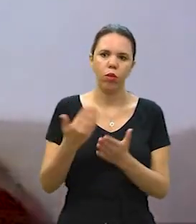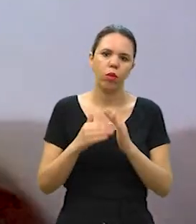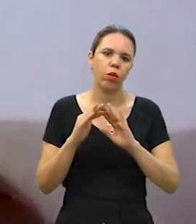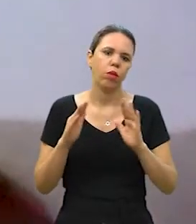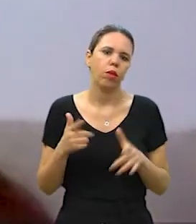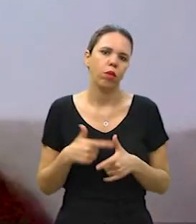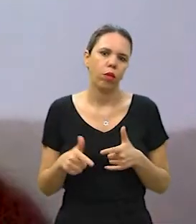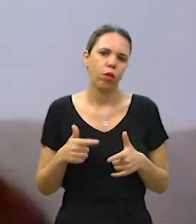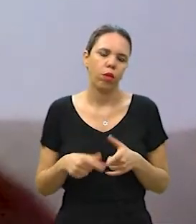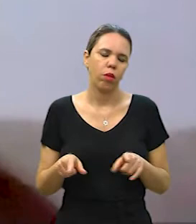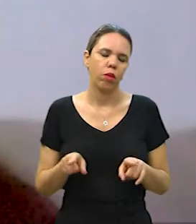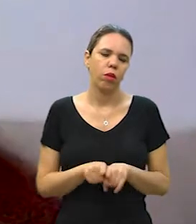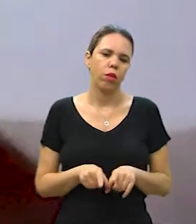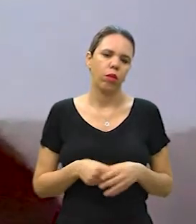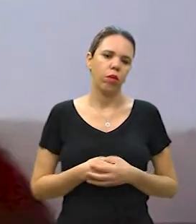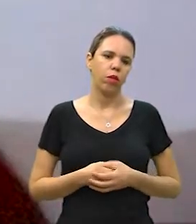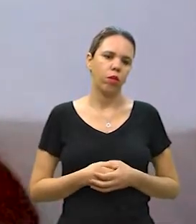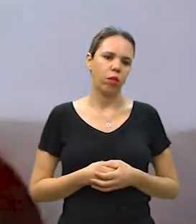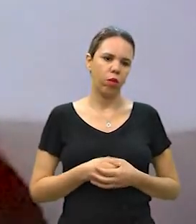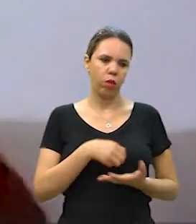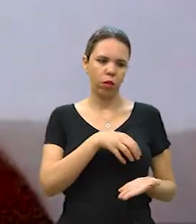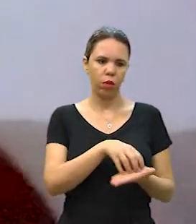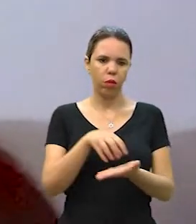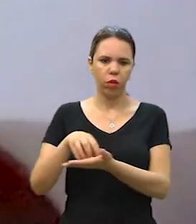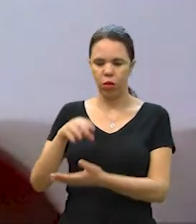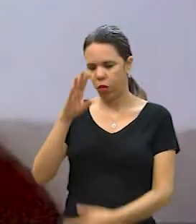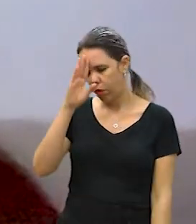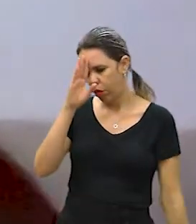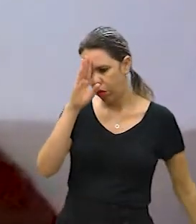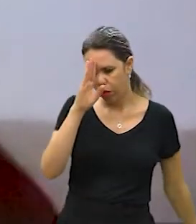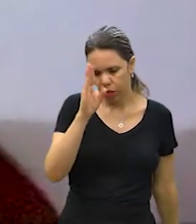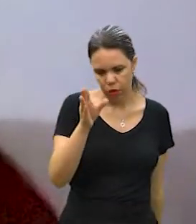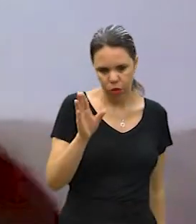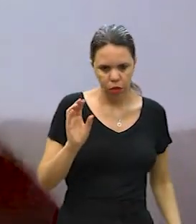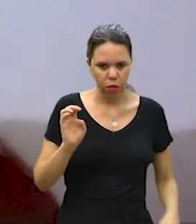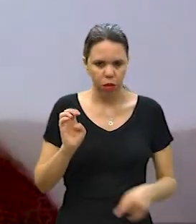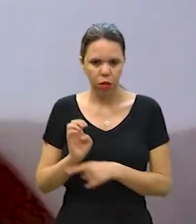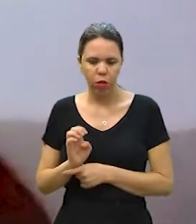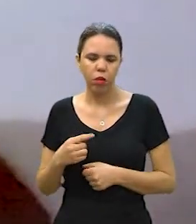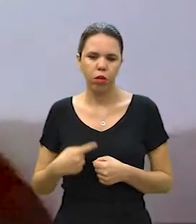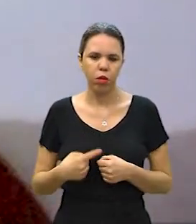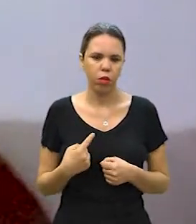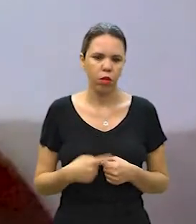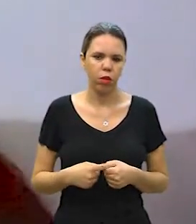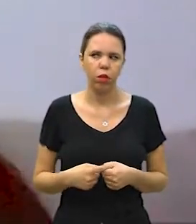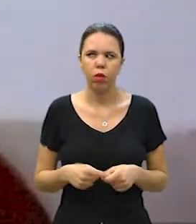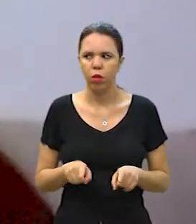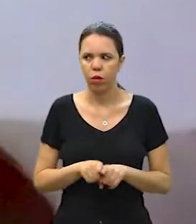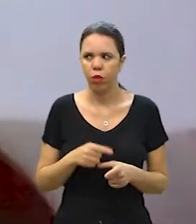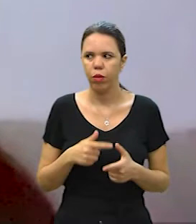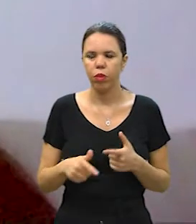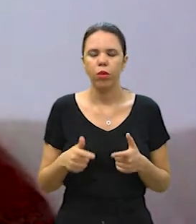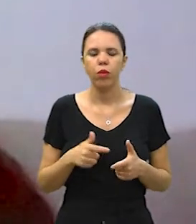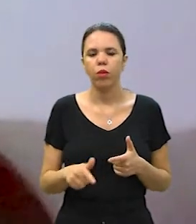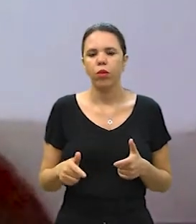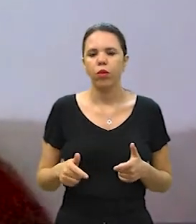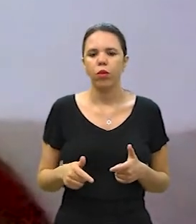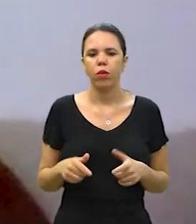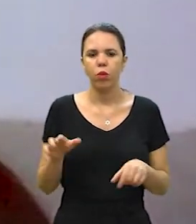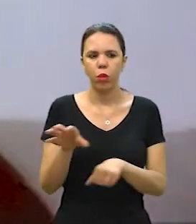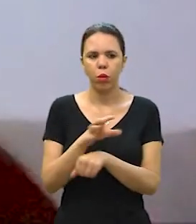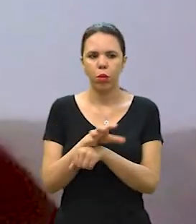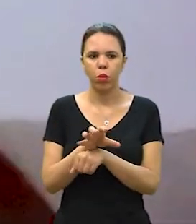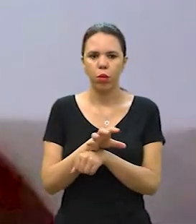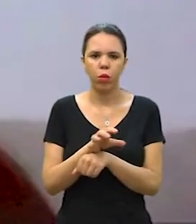esse problema também. E a rede, principalmente a rede estadual, mas a municipal, a gente também tem alguns problemas, principalmente de